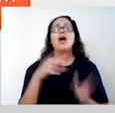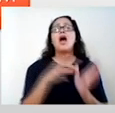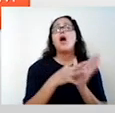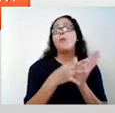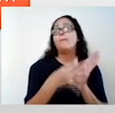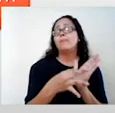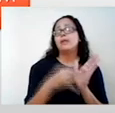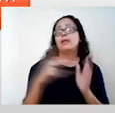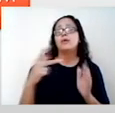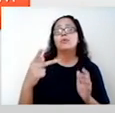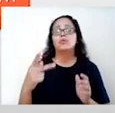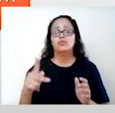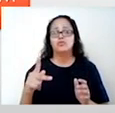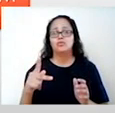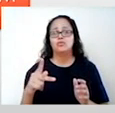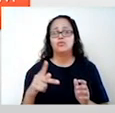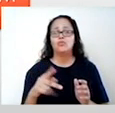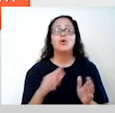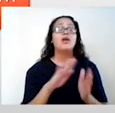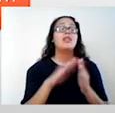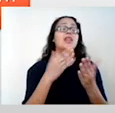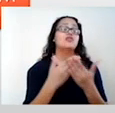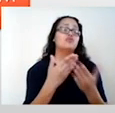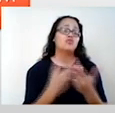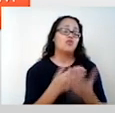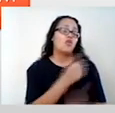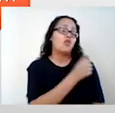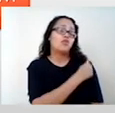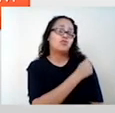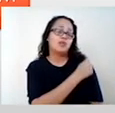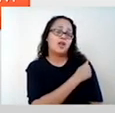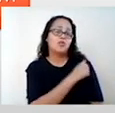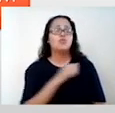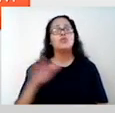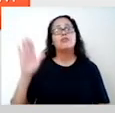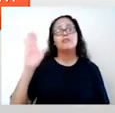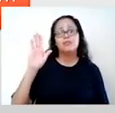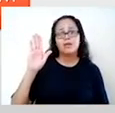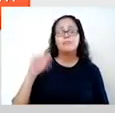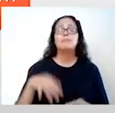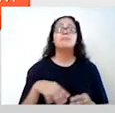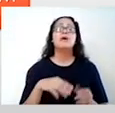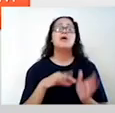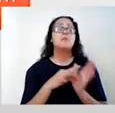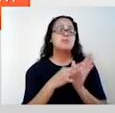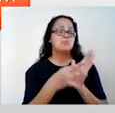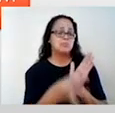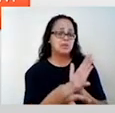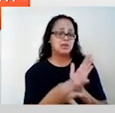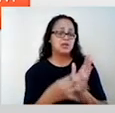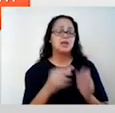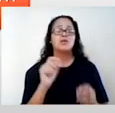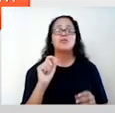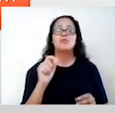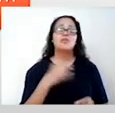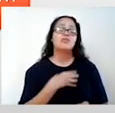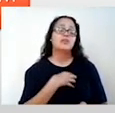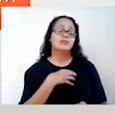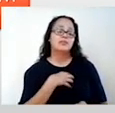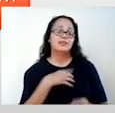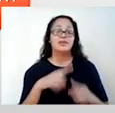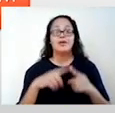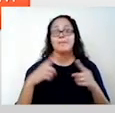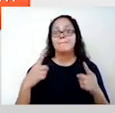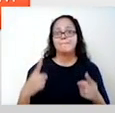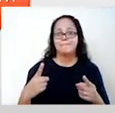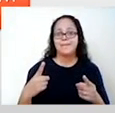alunos levantam a mão, participam, dão opinião sobre diversos assuntos, sobre o que eles acham, sobre o que eles sentem. Mas nem sempre